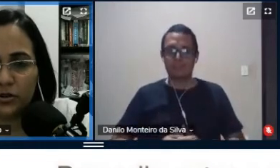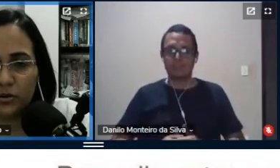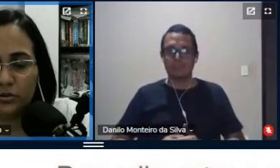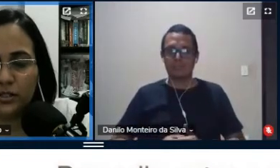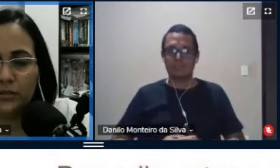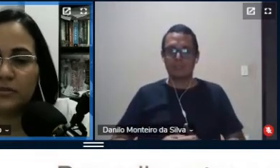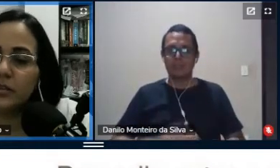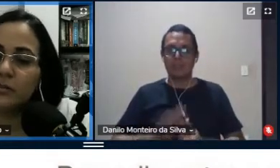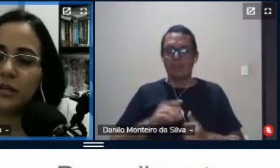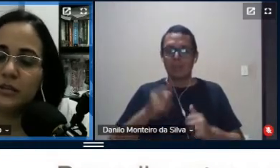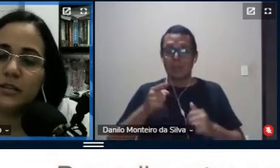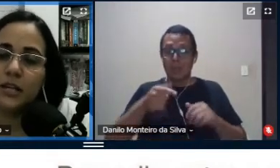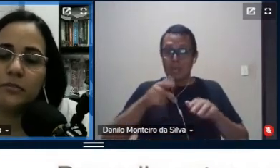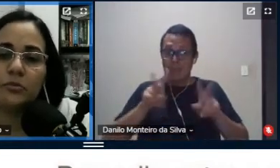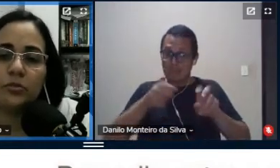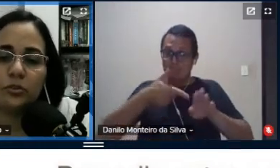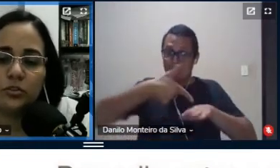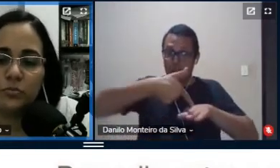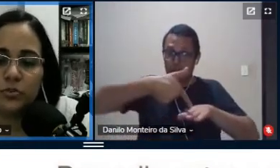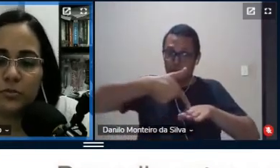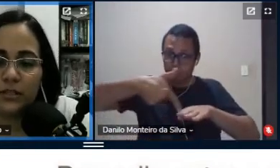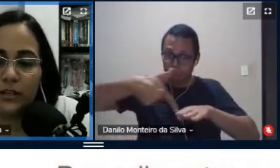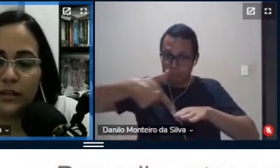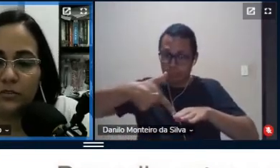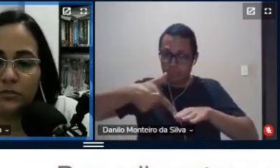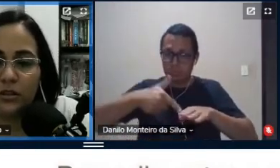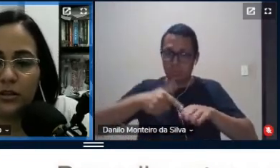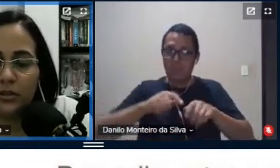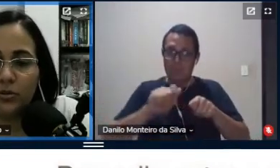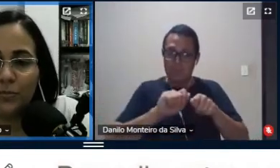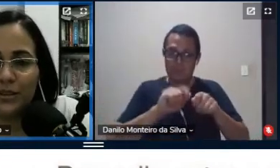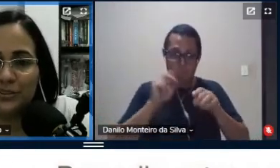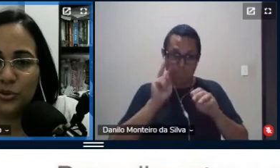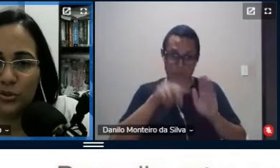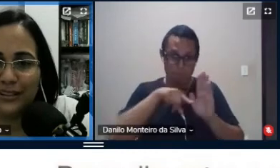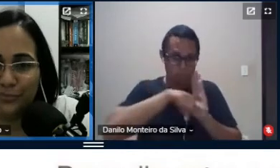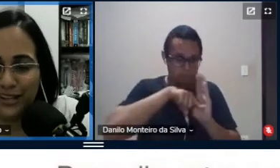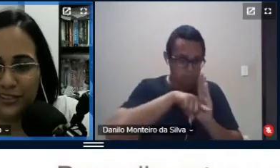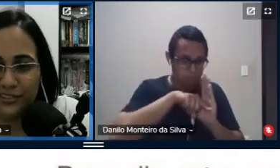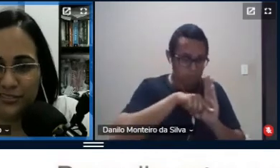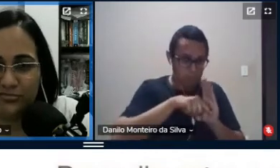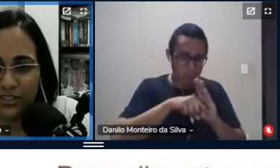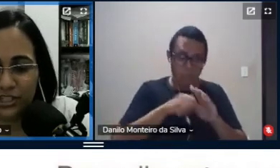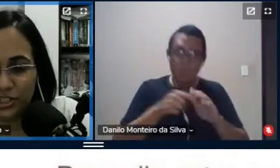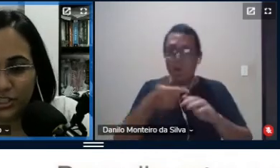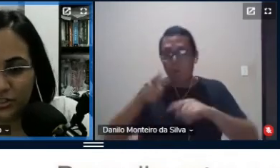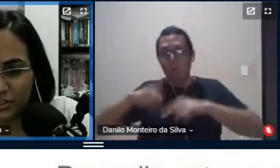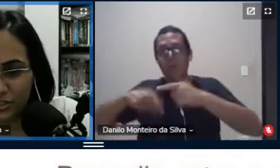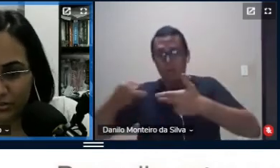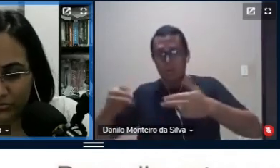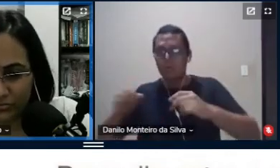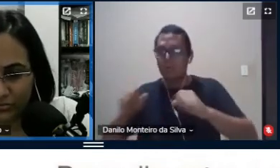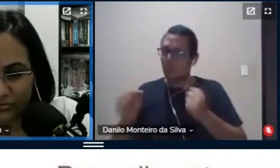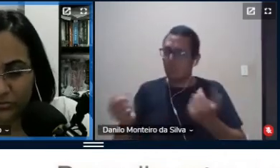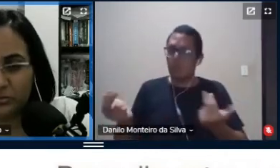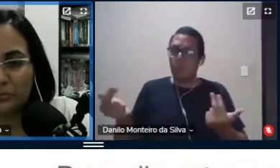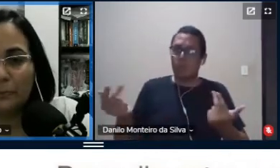a solda também serve para os outros tipos de materiais. Como que a solda ela é mais chatinha, a